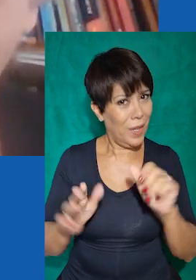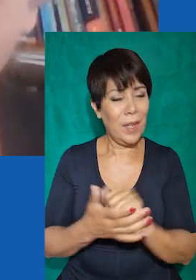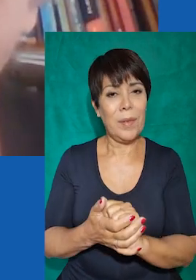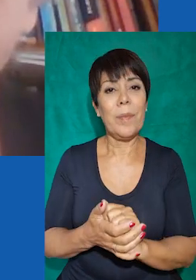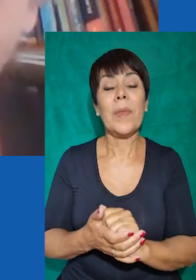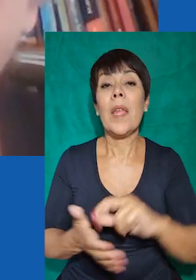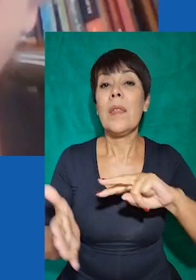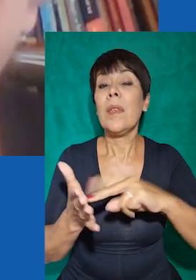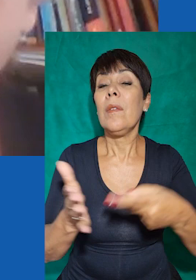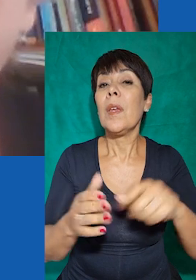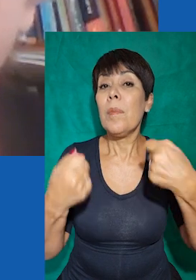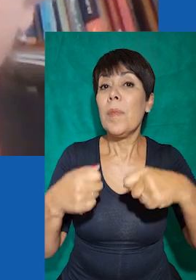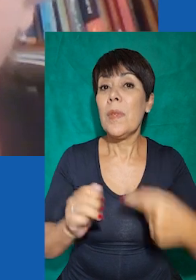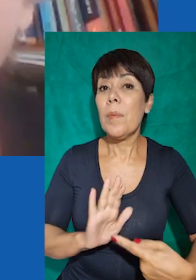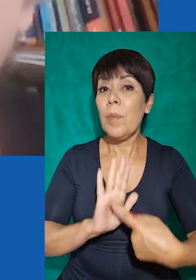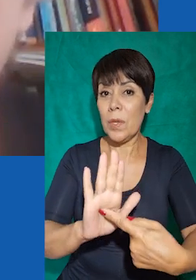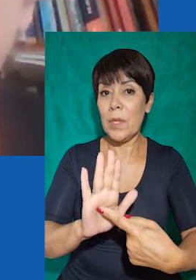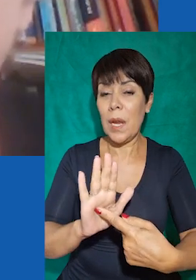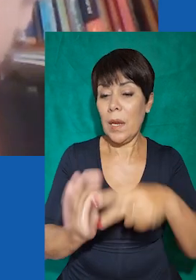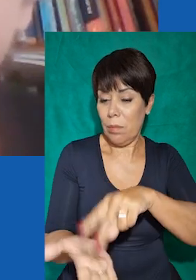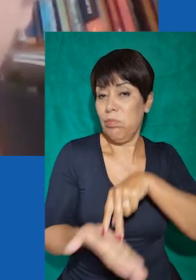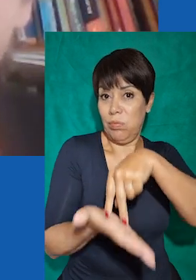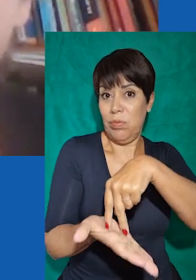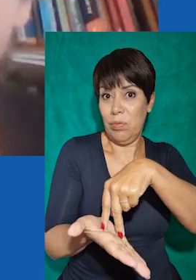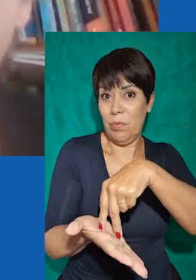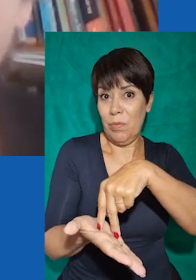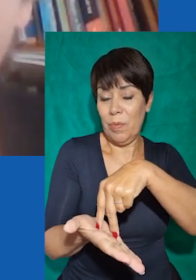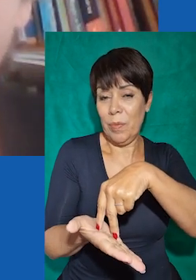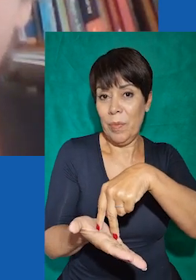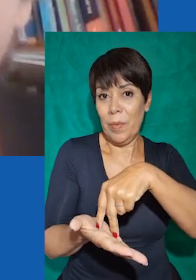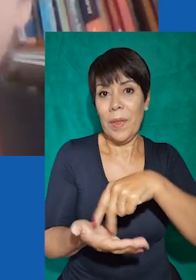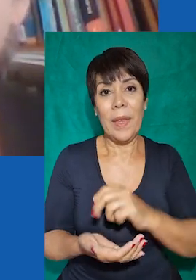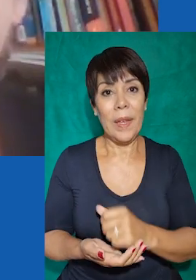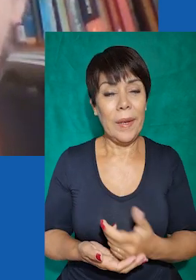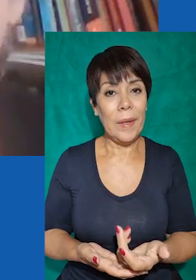o seguinte: eles tinham que mostrar que resistiram, seja